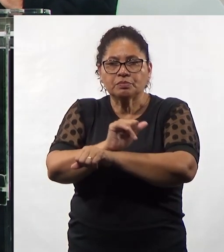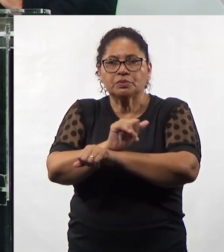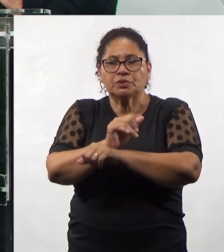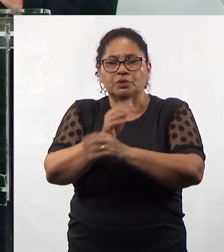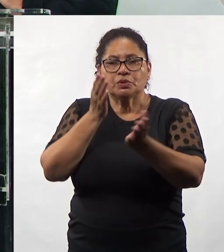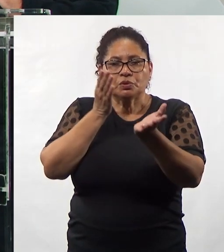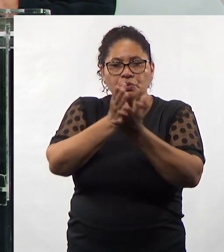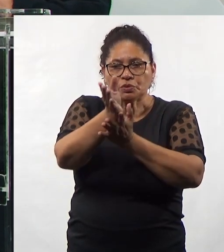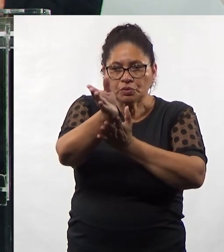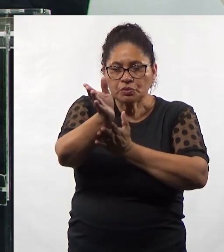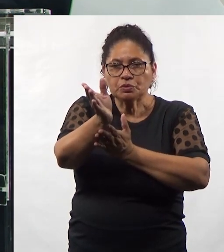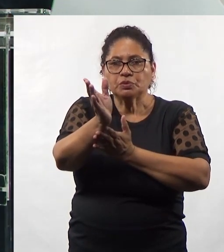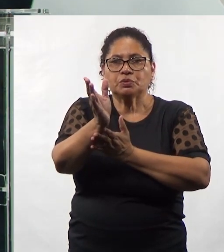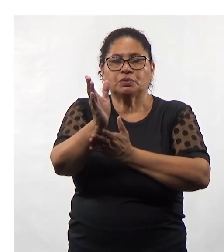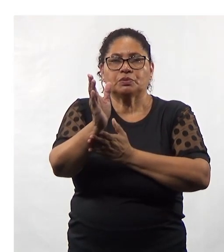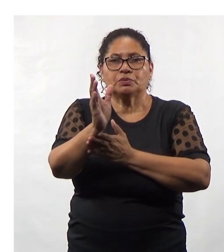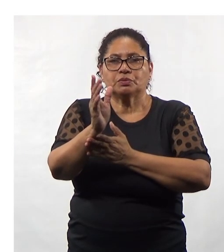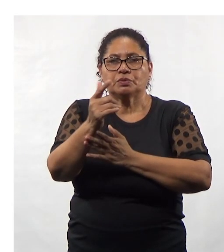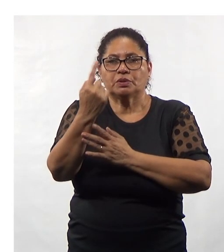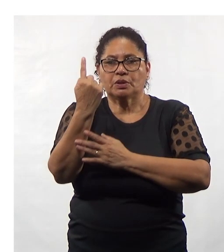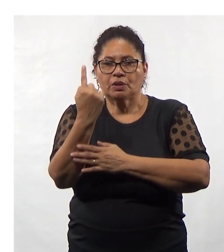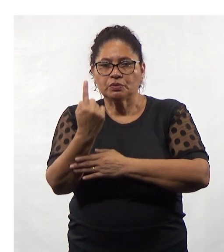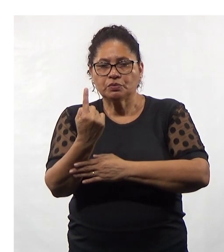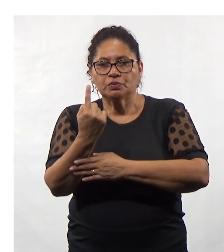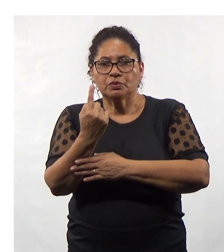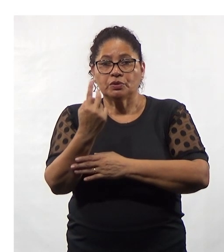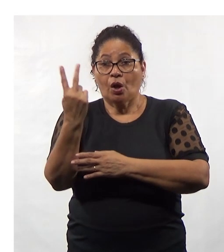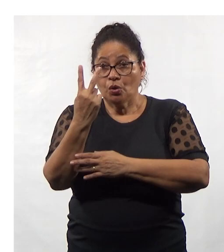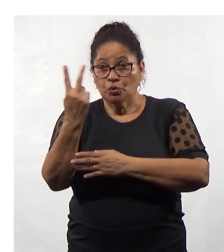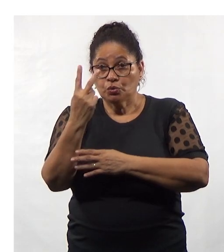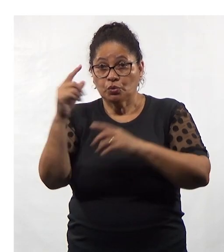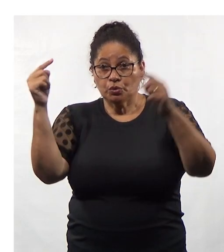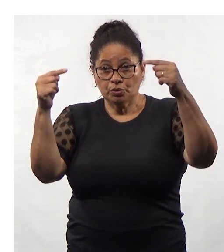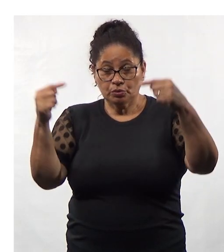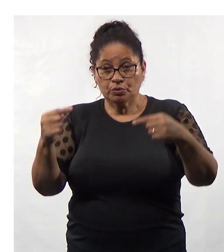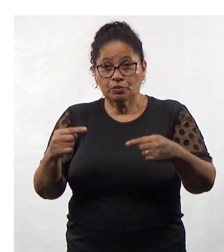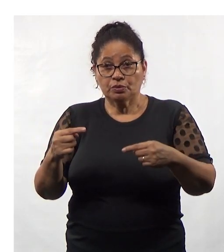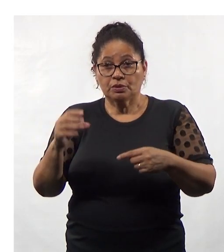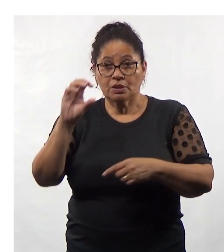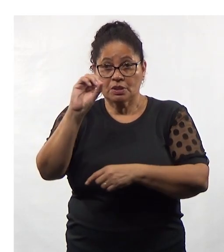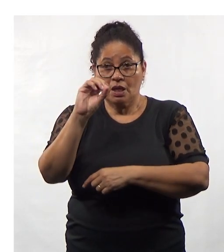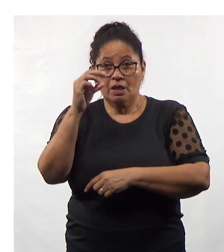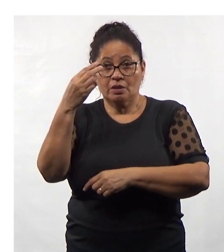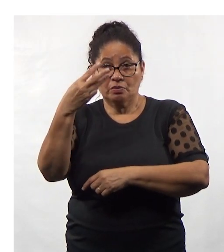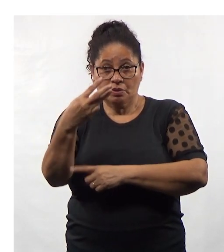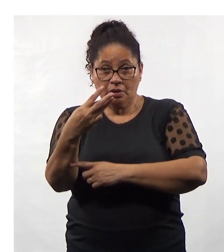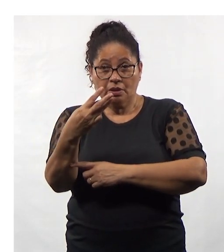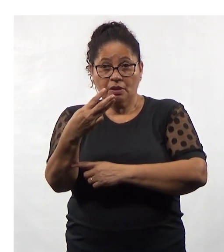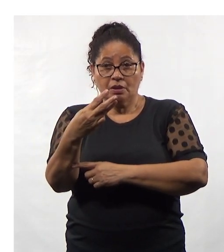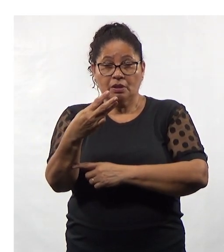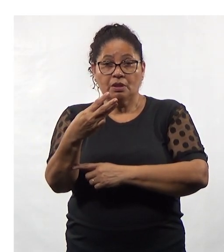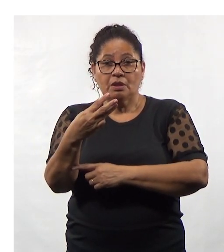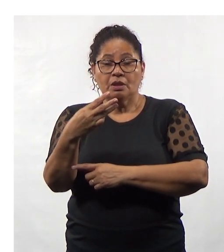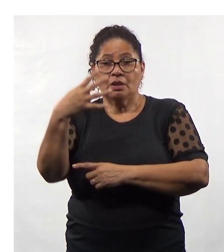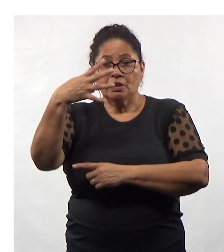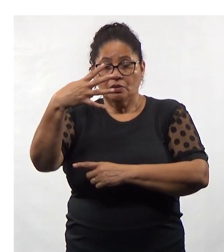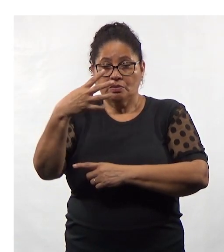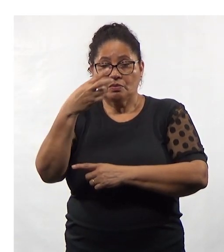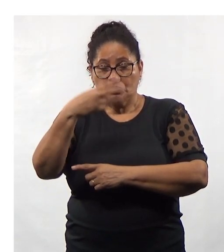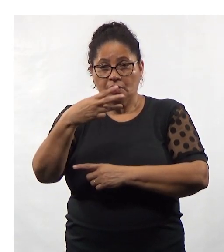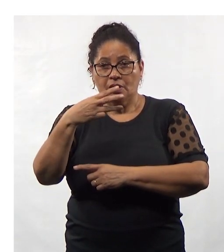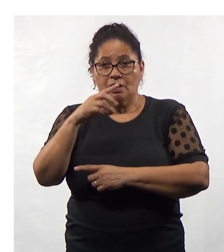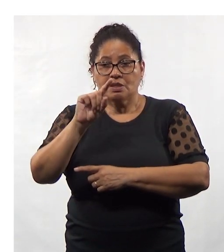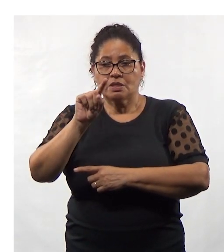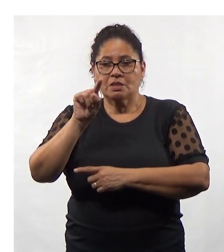estão direcionados para o critério 1. Já o critério 2, 0,3 e o critério